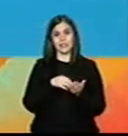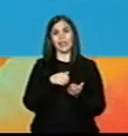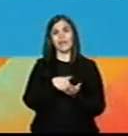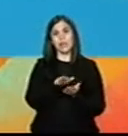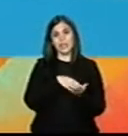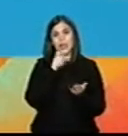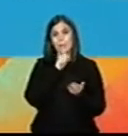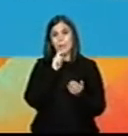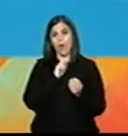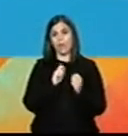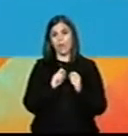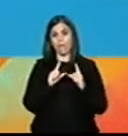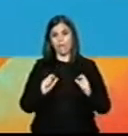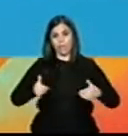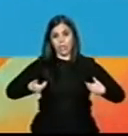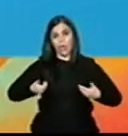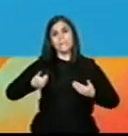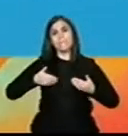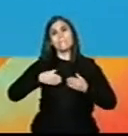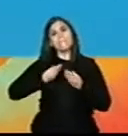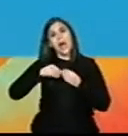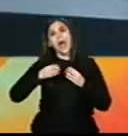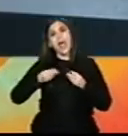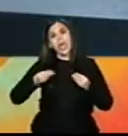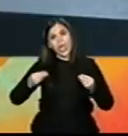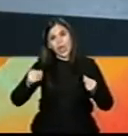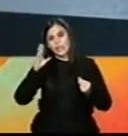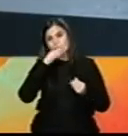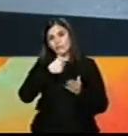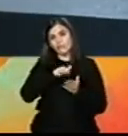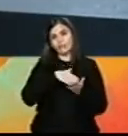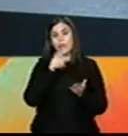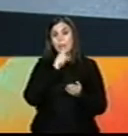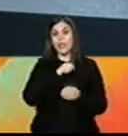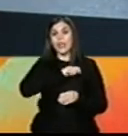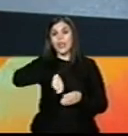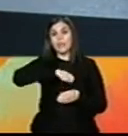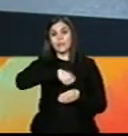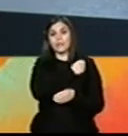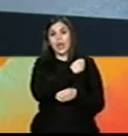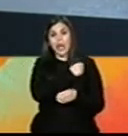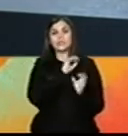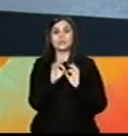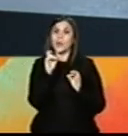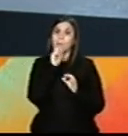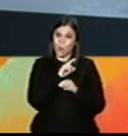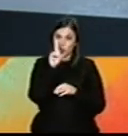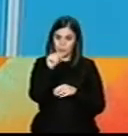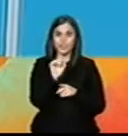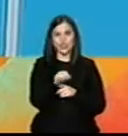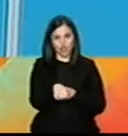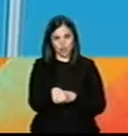água que lhe forem misturando. Exatamente. Se tiverem um triturador, podem usar... Desculpa. No triturador.